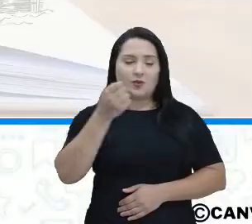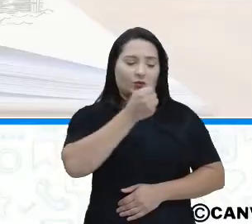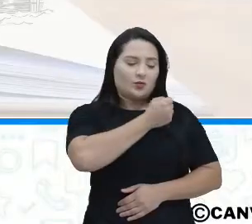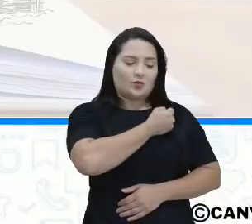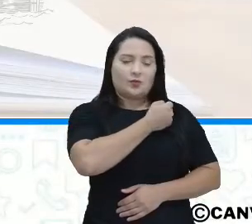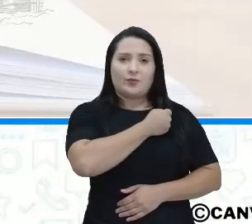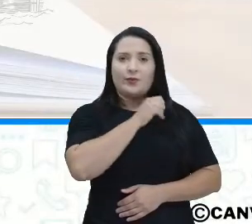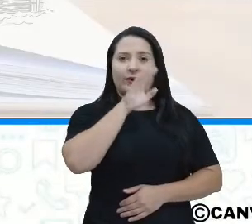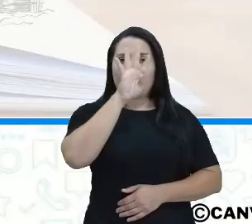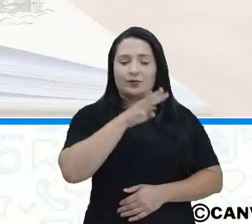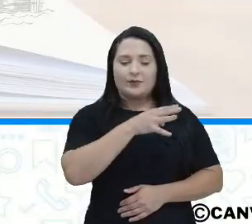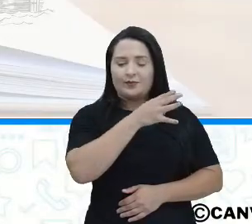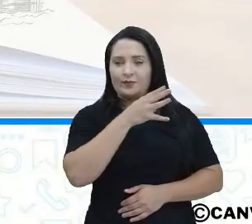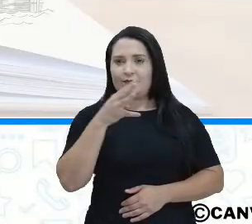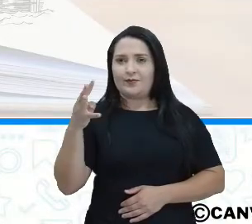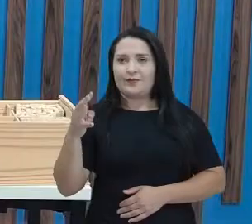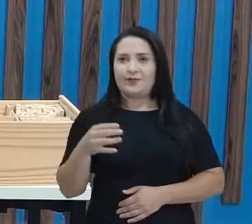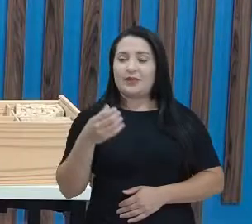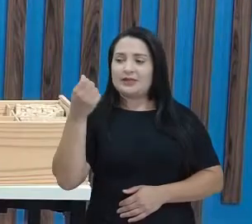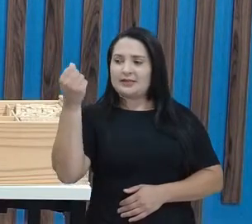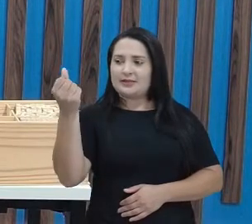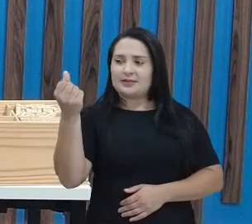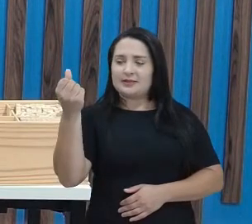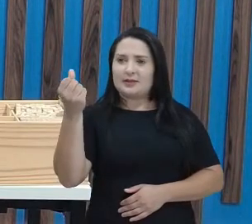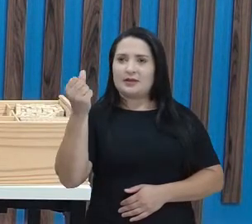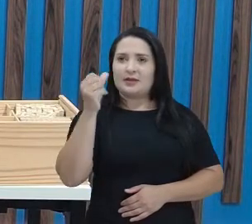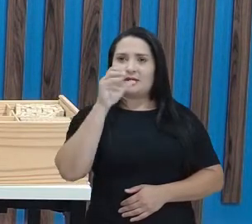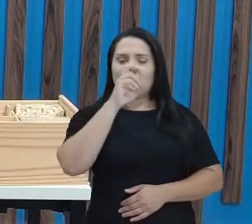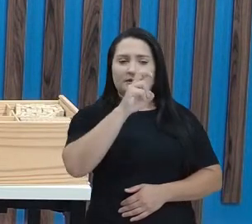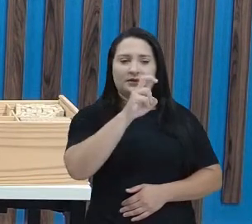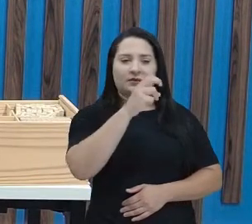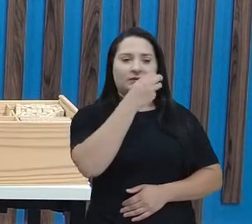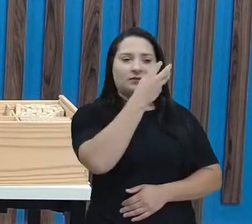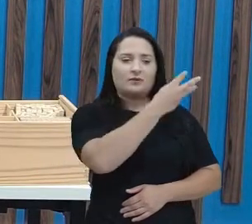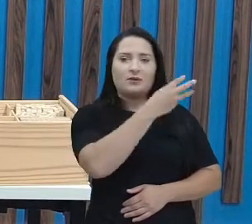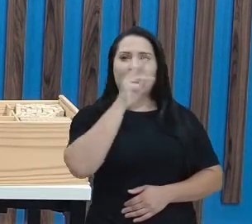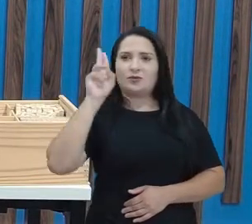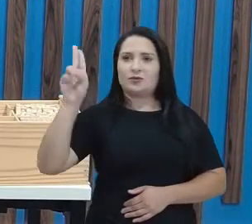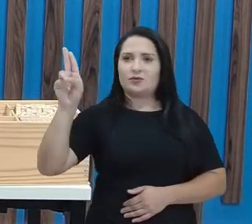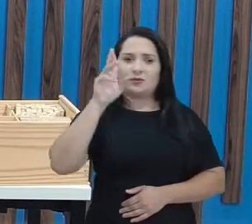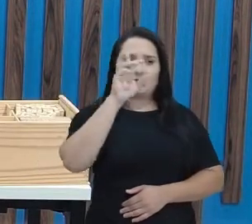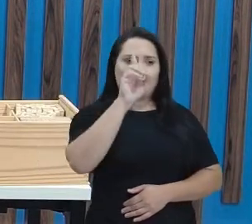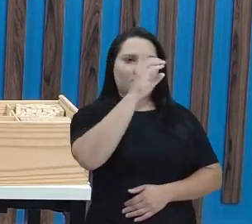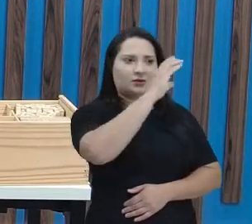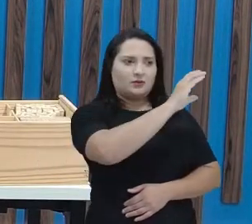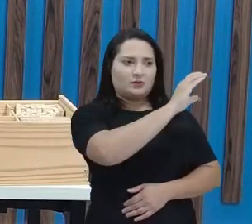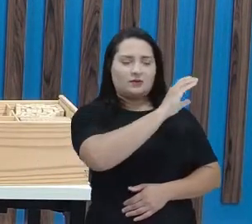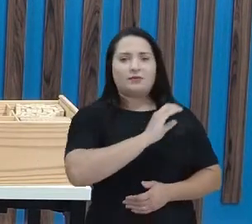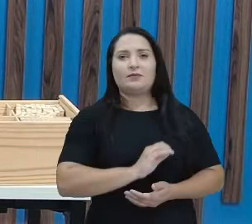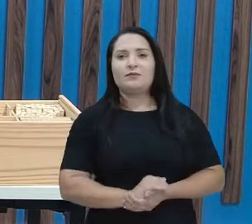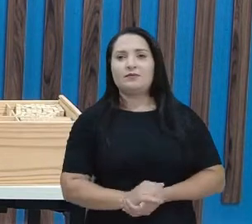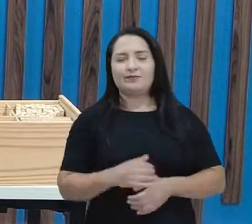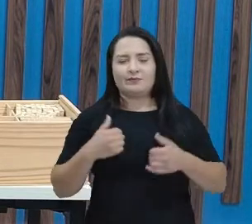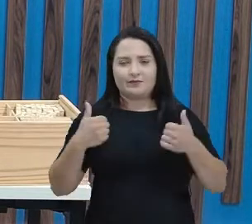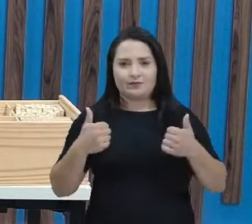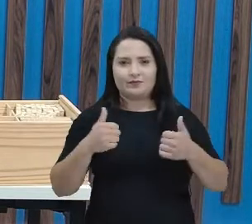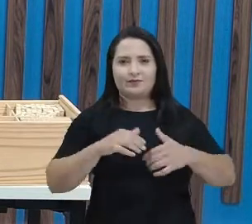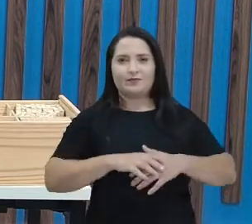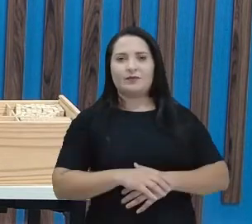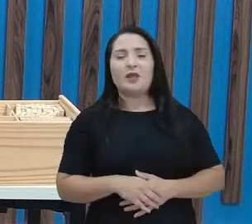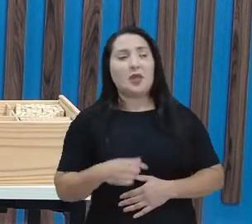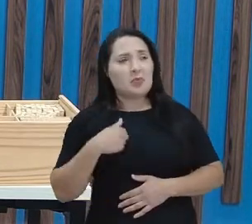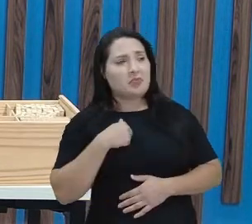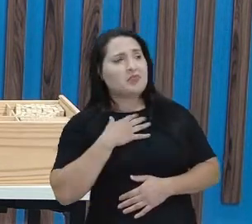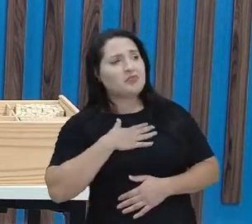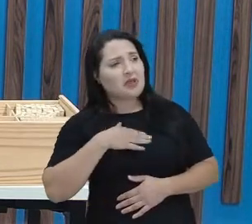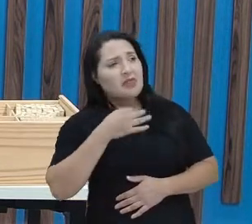na tabela, nós temos o 6 como unidade, o 5 como dezena e o 3 como centena. E tá eu certo? Gostei da dica da